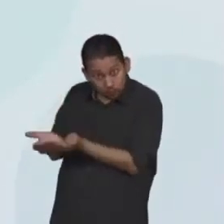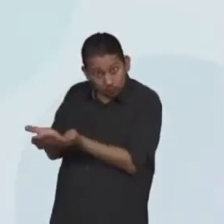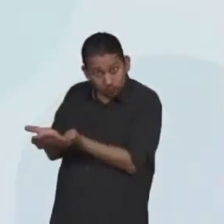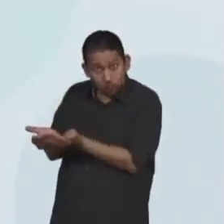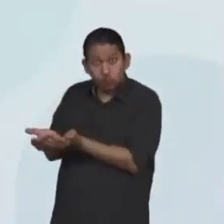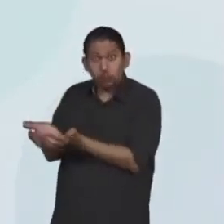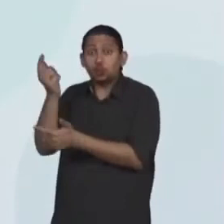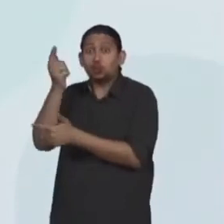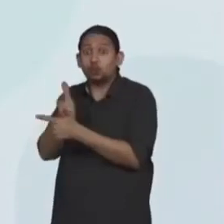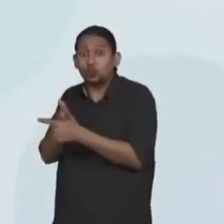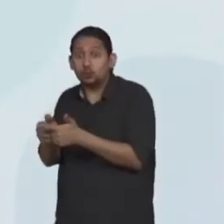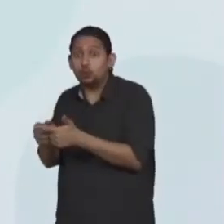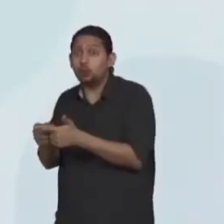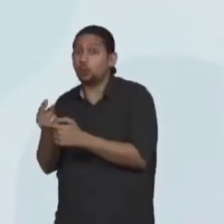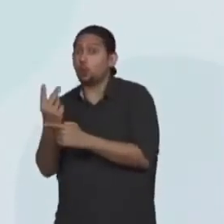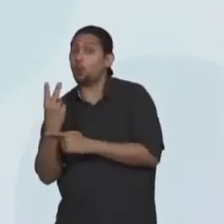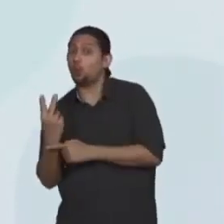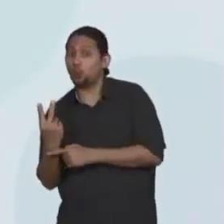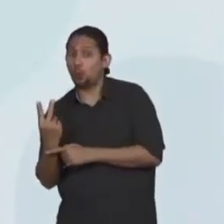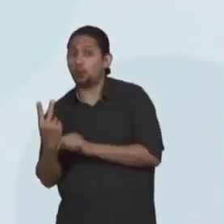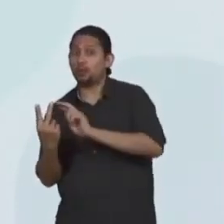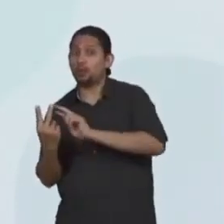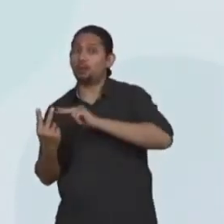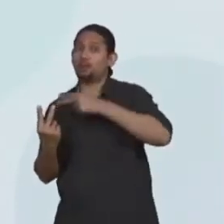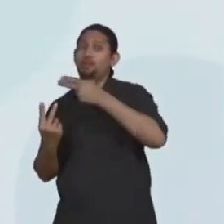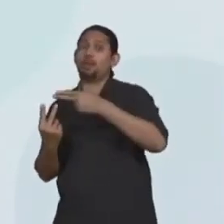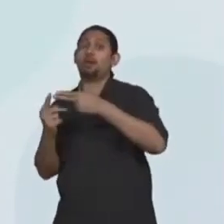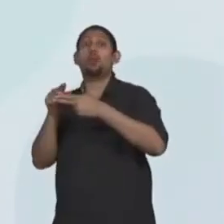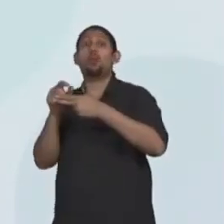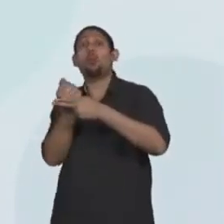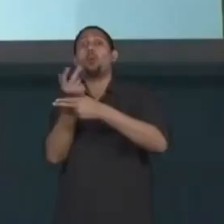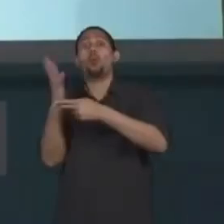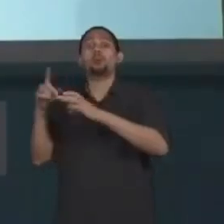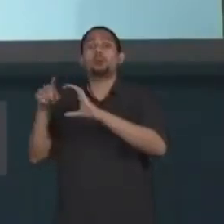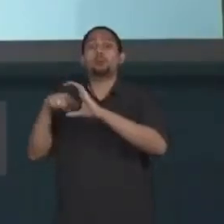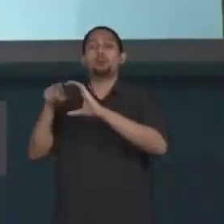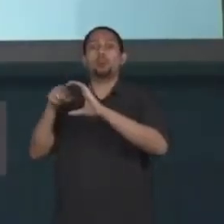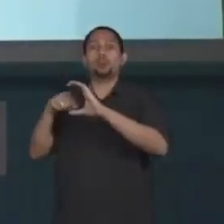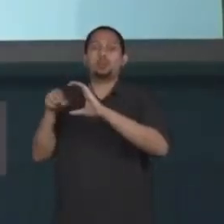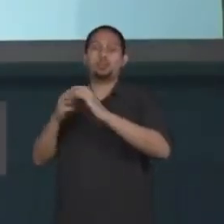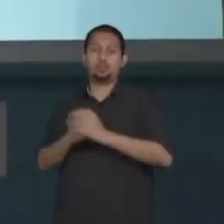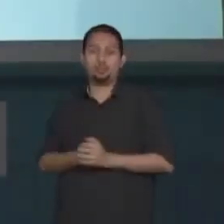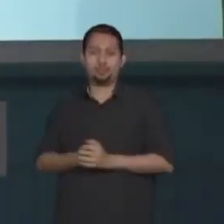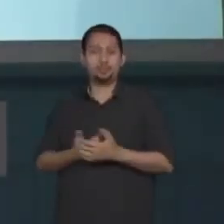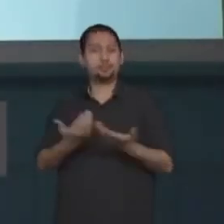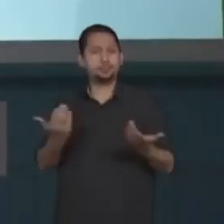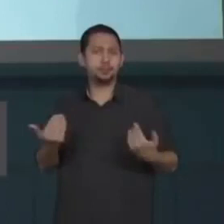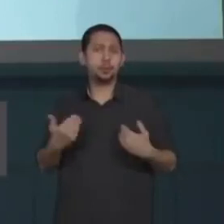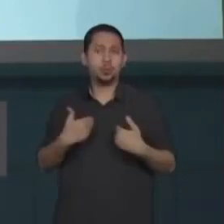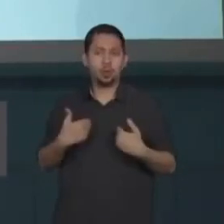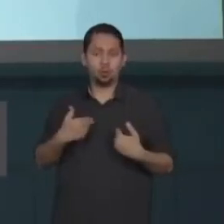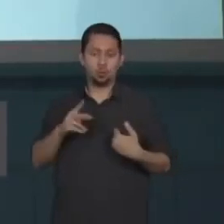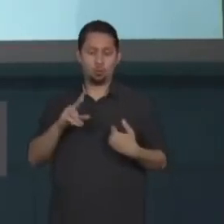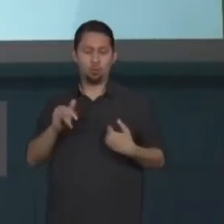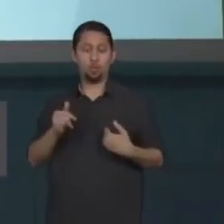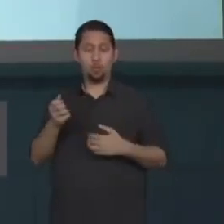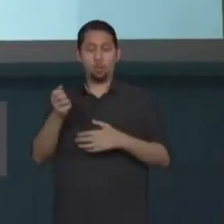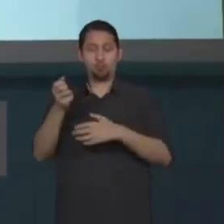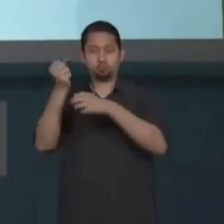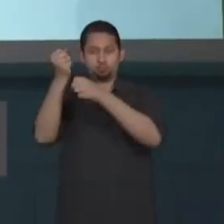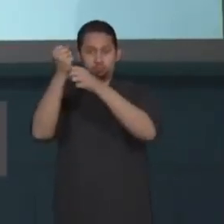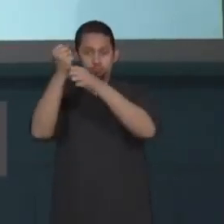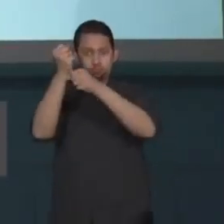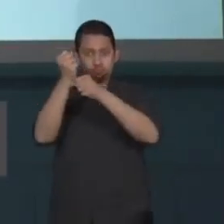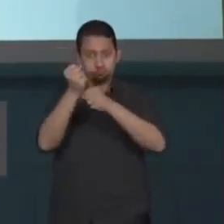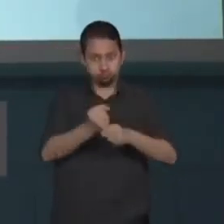dividido por 2 elevado ao número de polias. O objeto que eu vou que eu quero